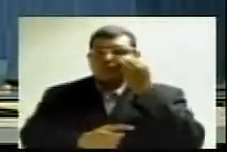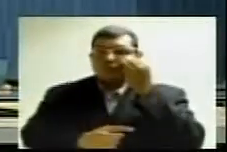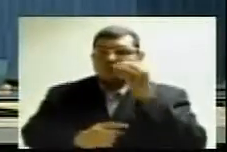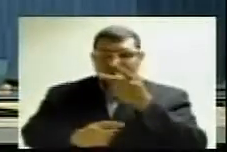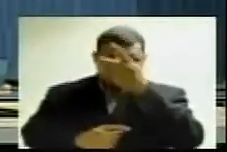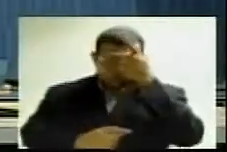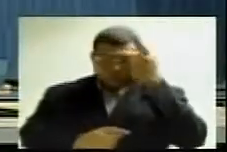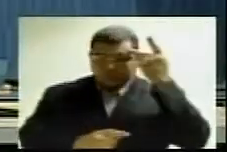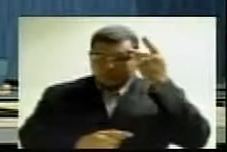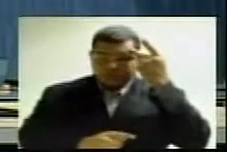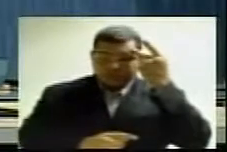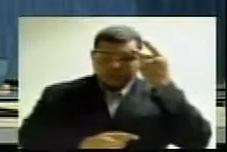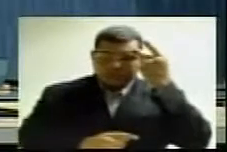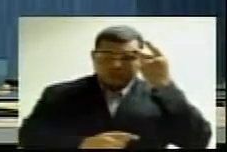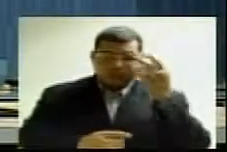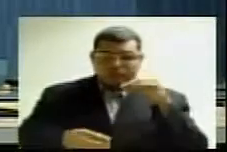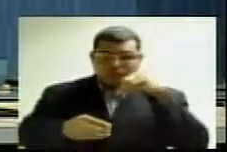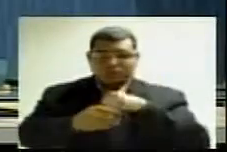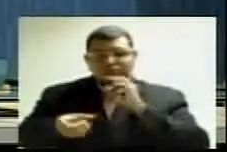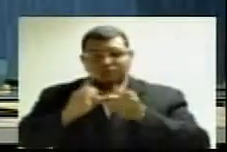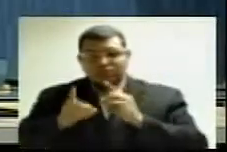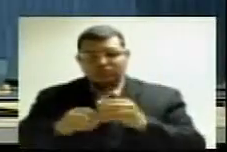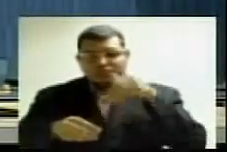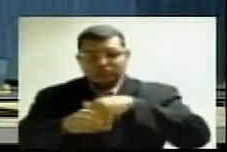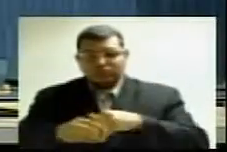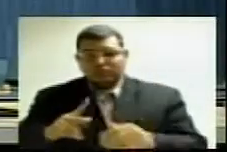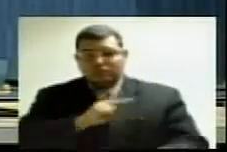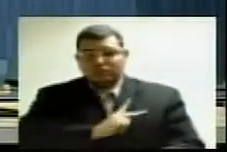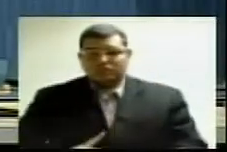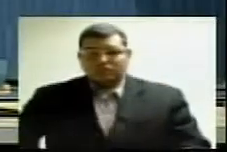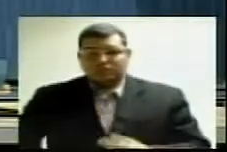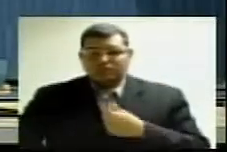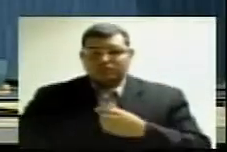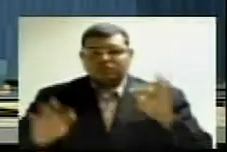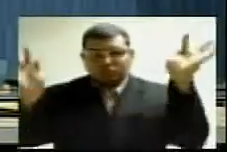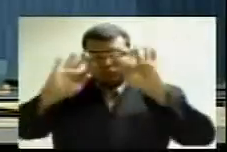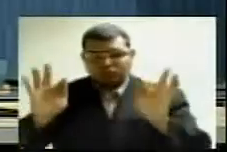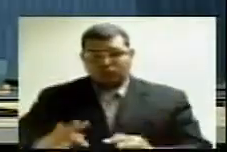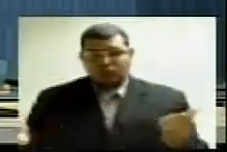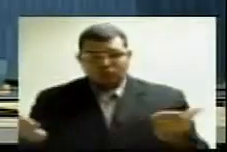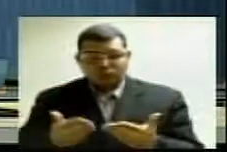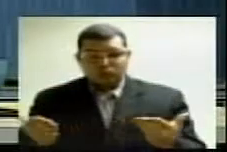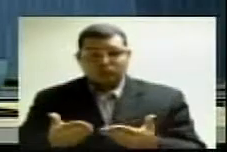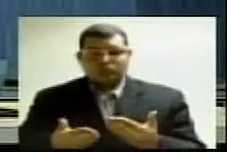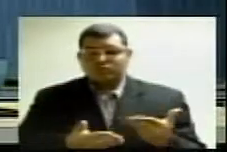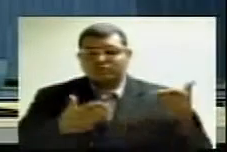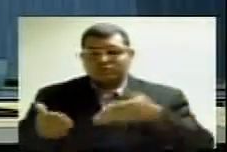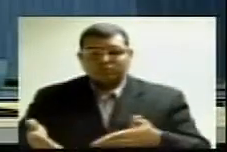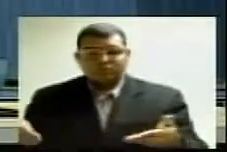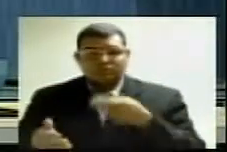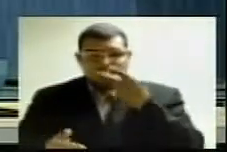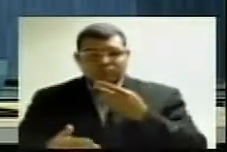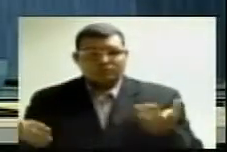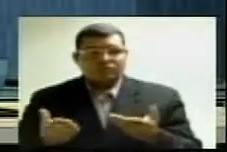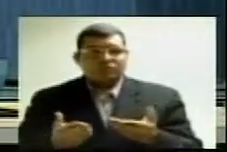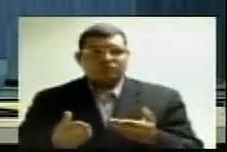ao povo brasileiro sejam o centro do debate da eleição presidencial. E é com alegria e entusiasmo que eu venho a esta tribuna